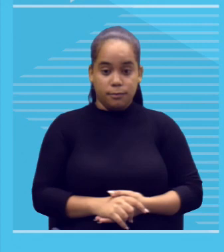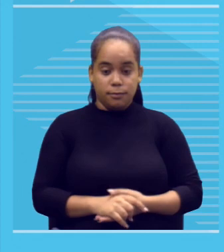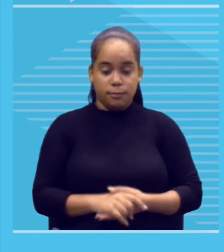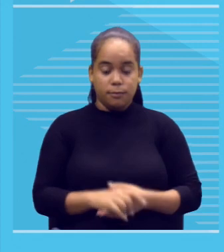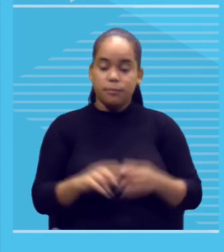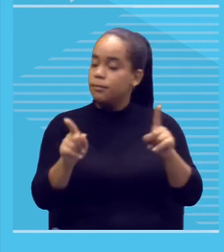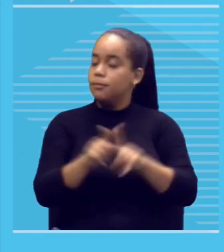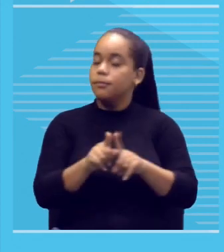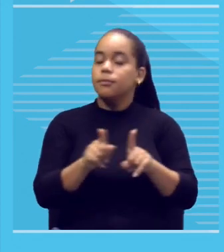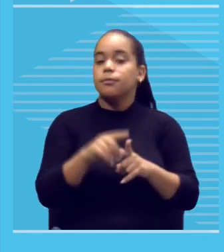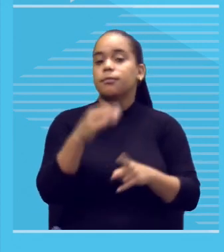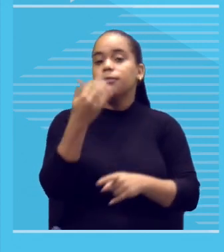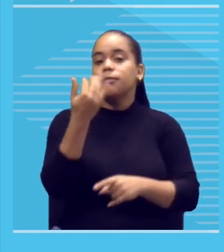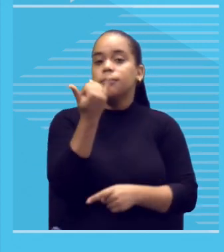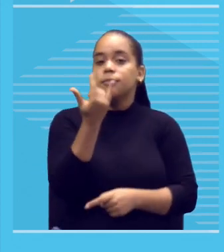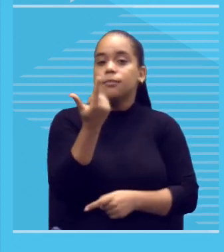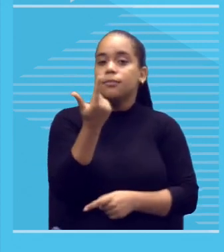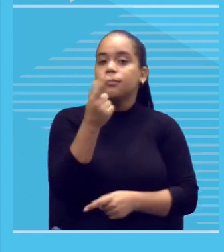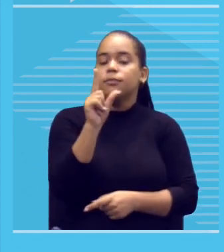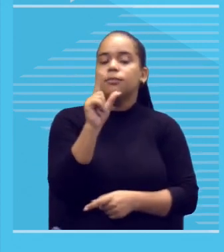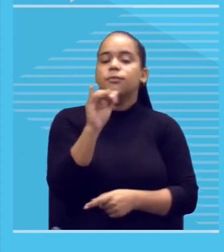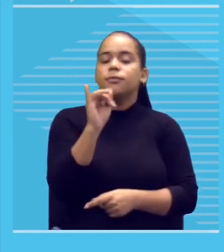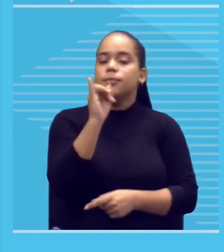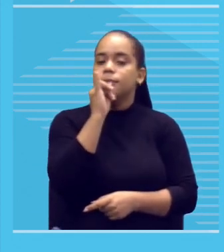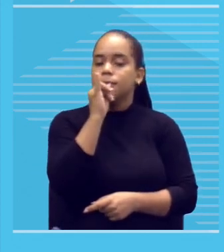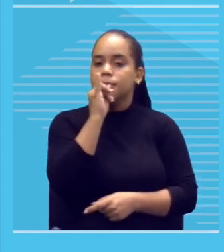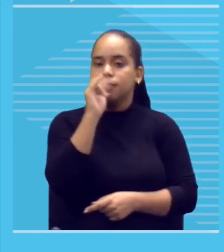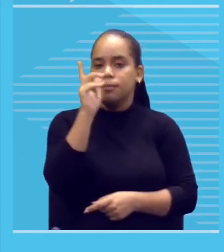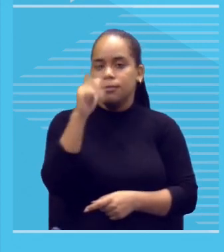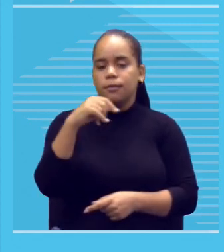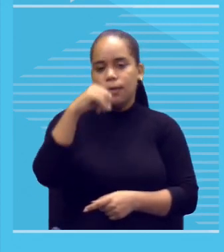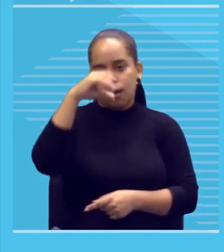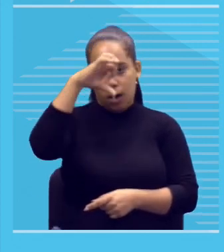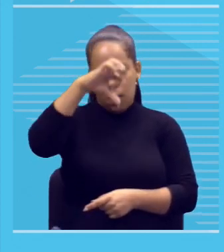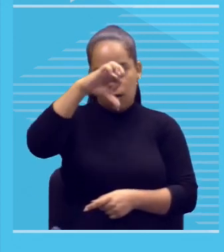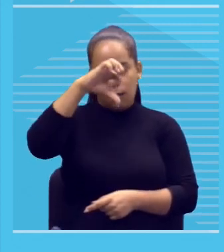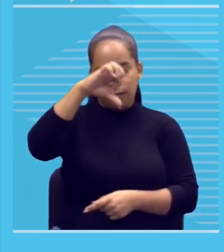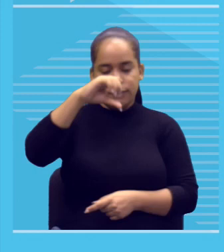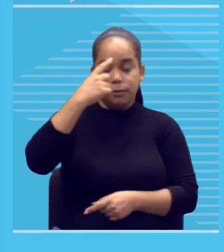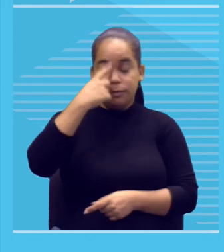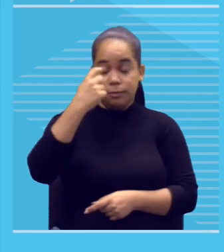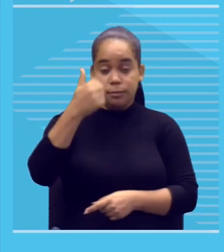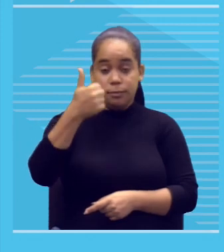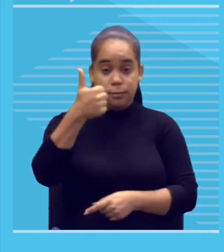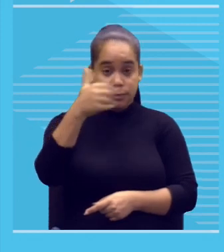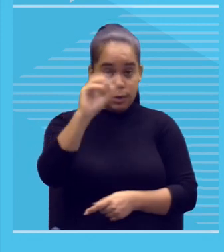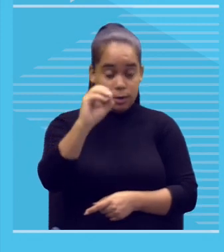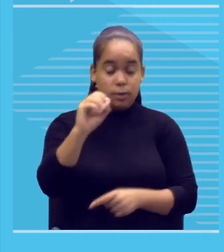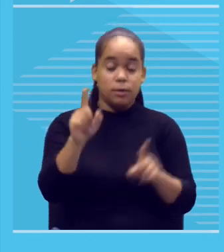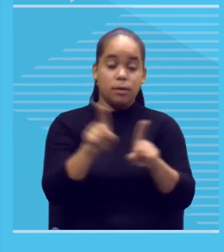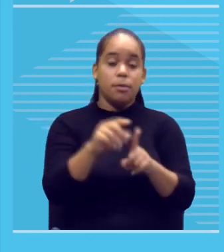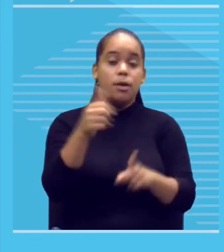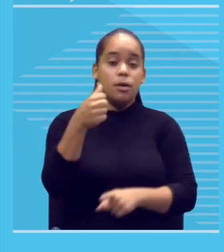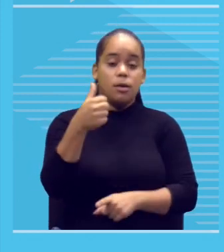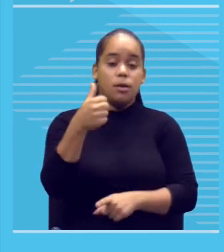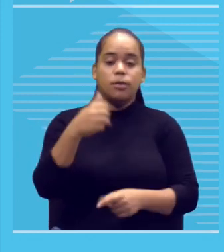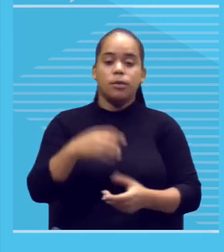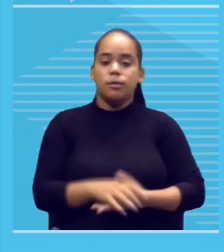outro exemplo 9 10 11